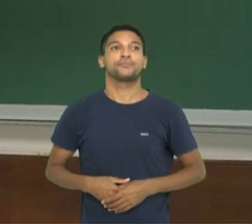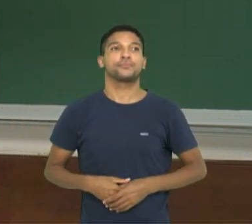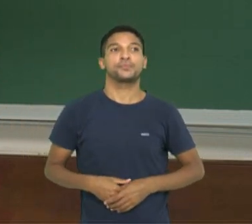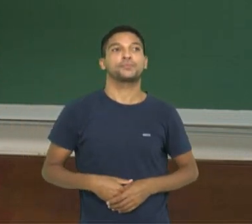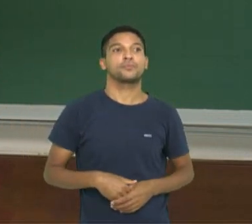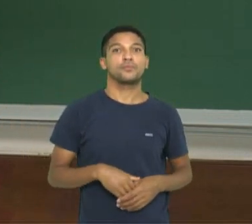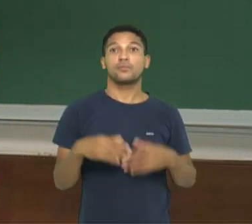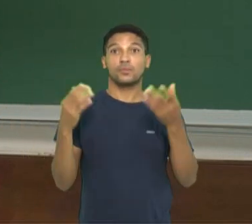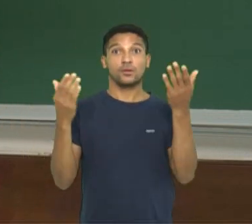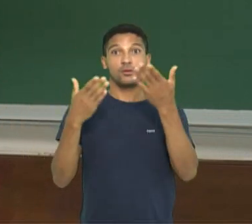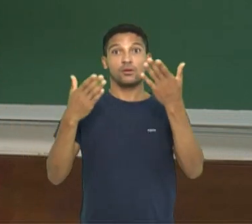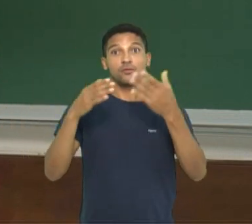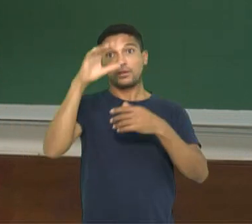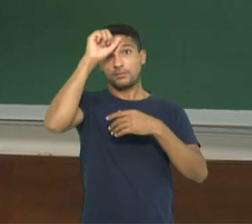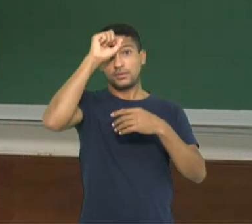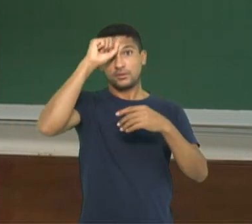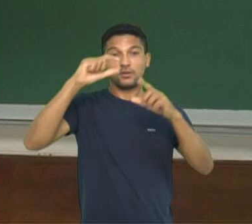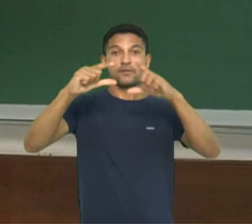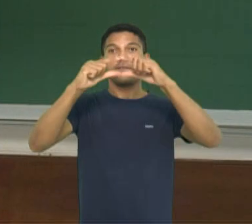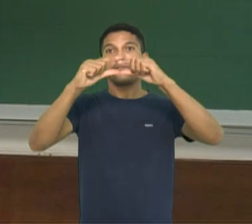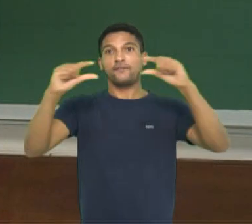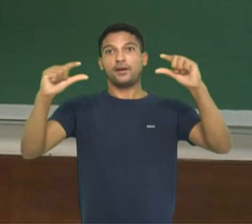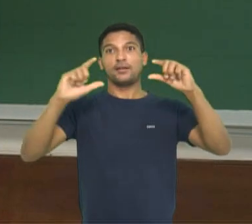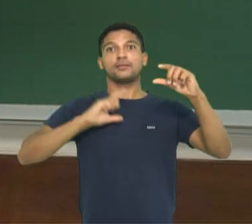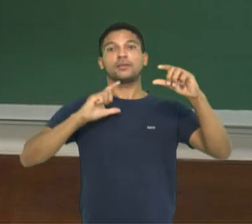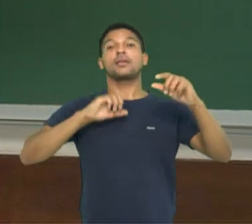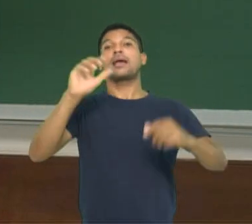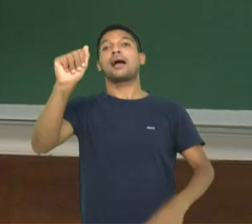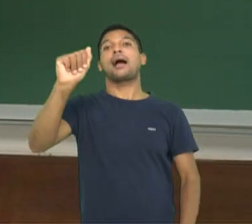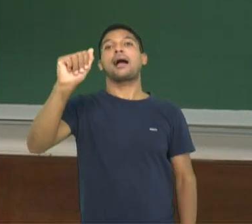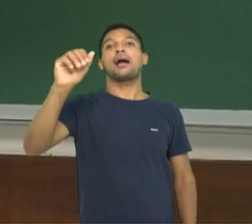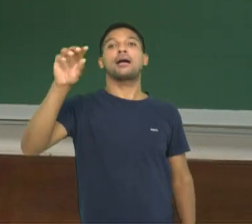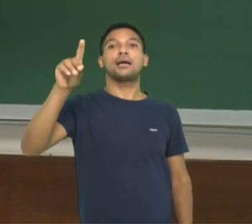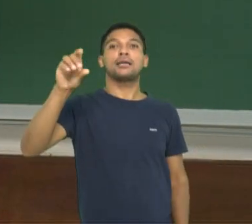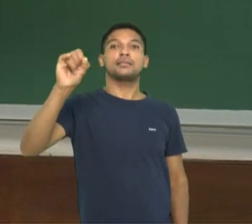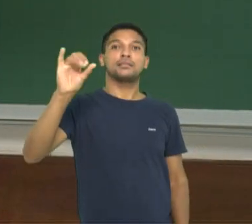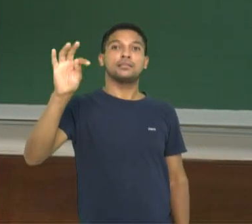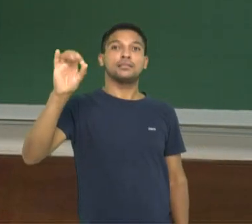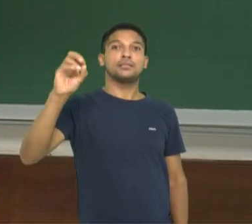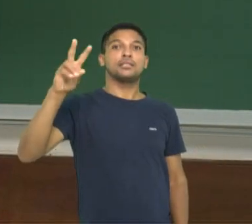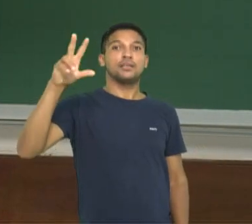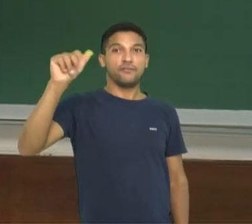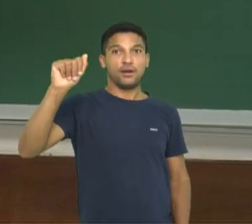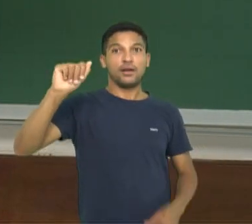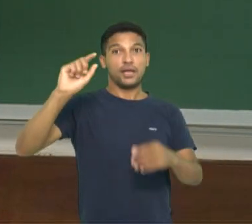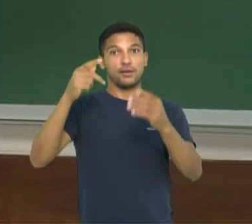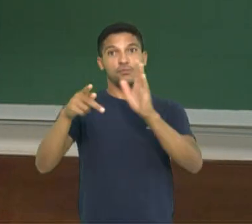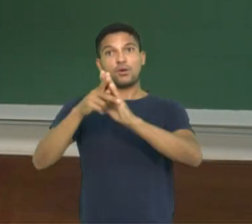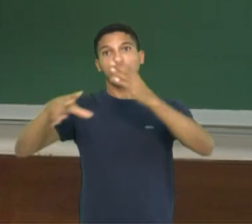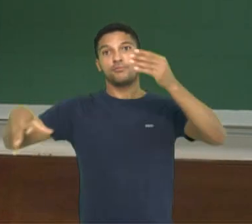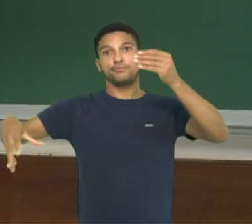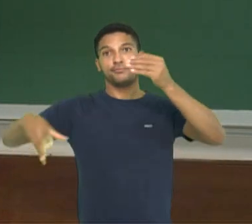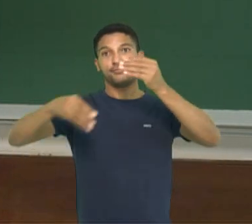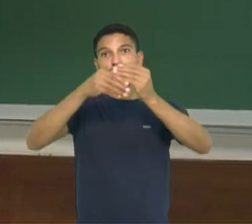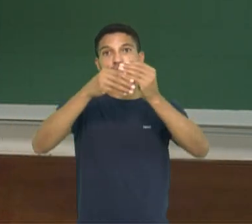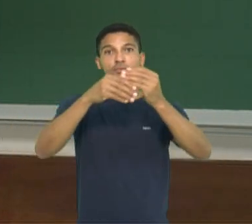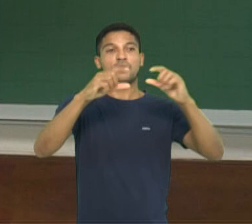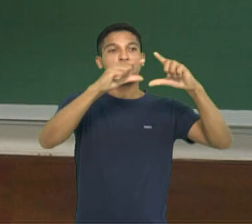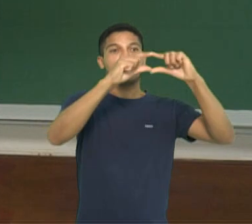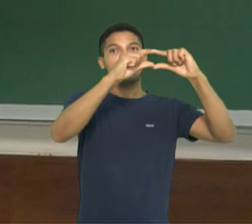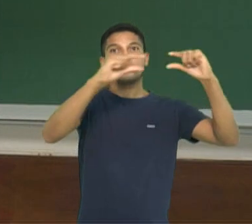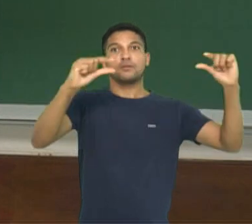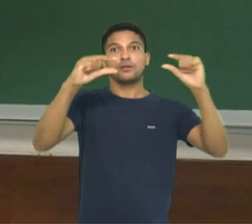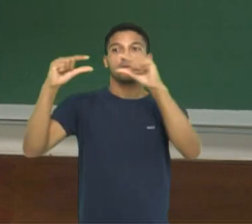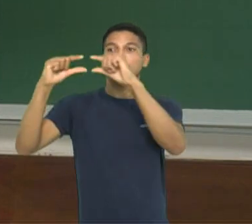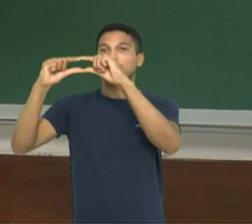nós temos as aditivas, né? Que como a própria palavra fala, aditiva vem de adição, né? Algo que adiciona,